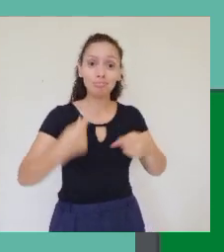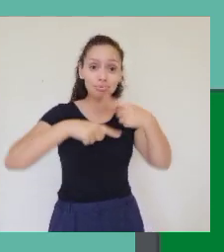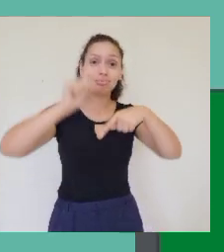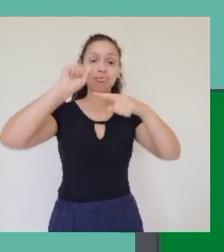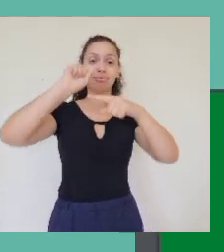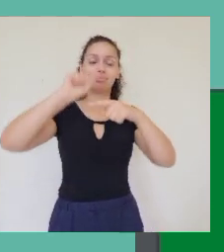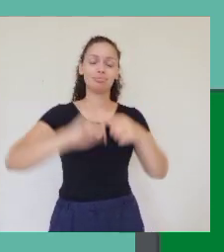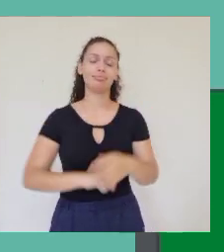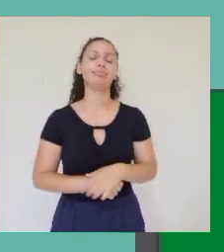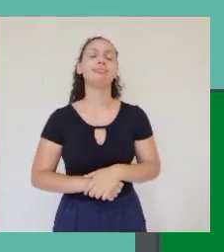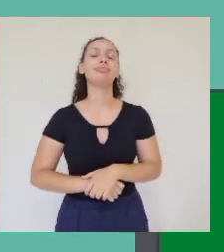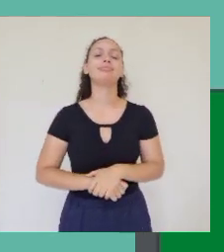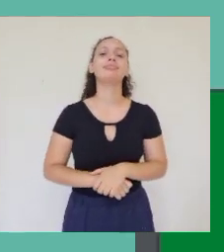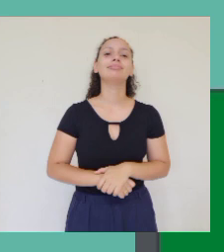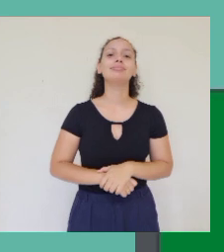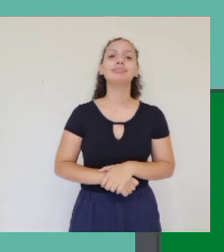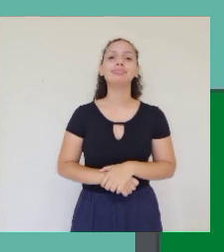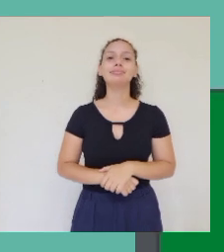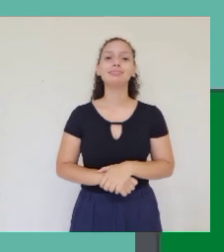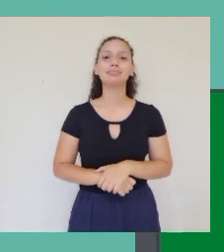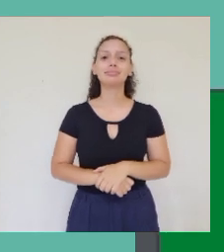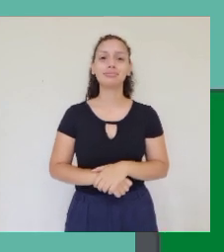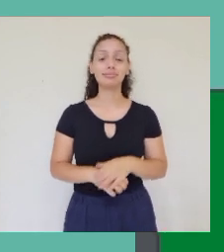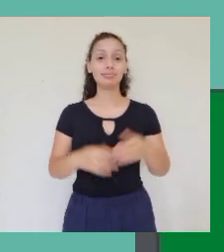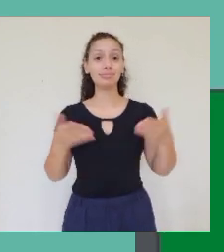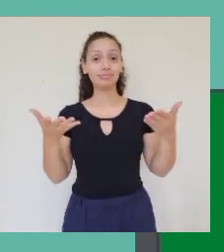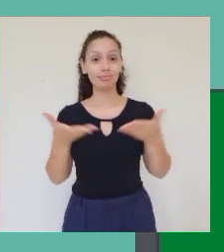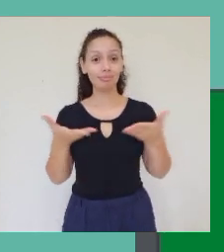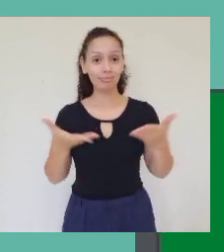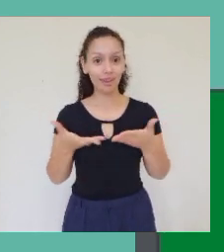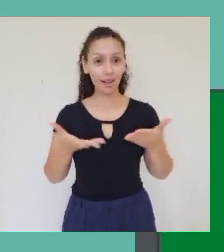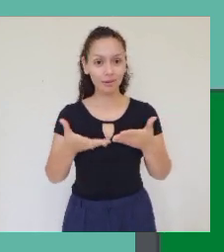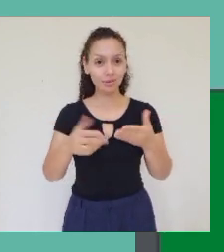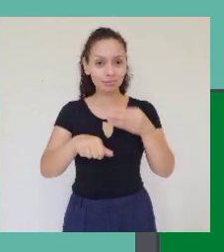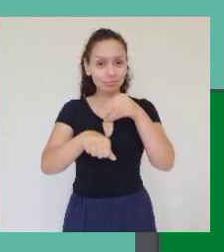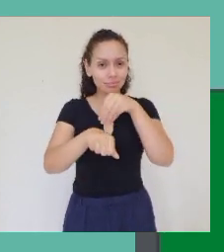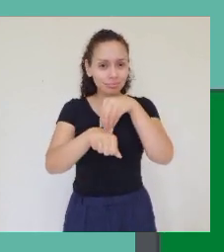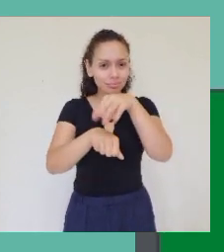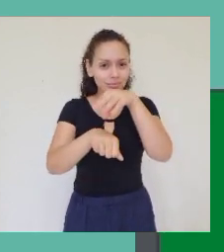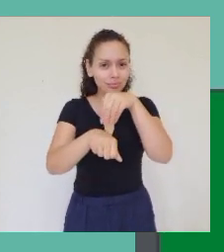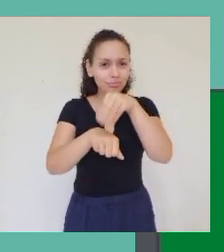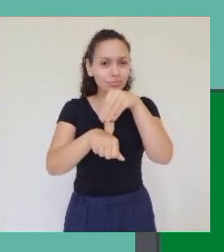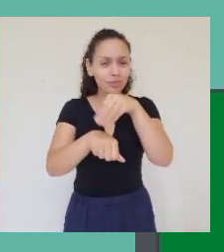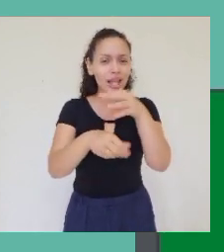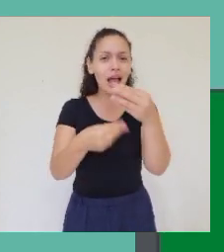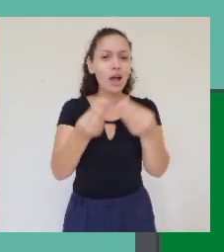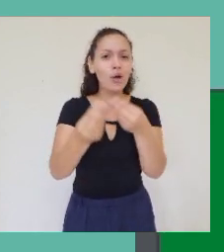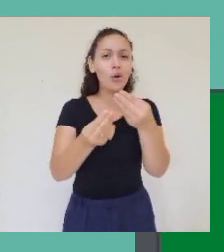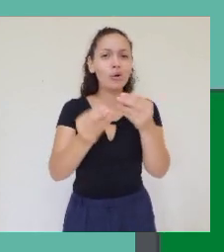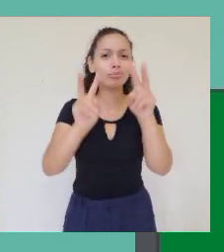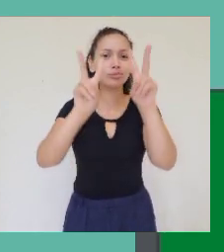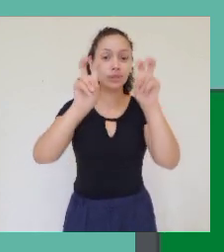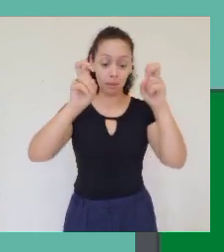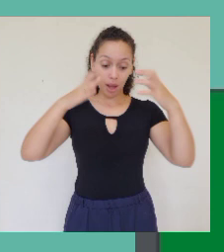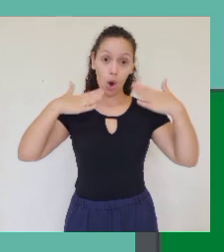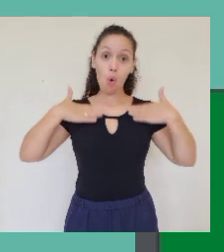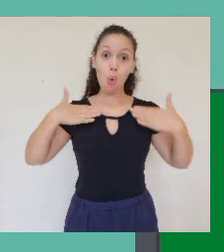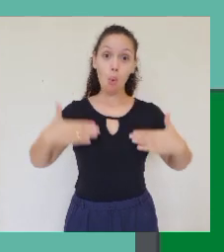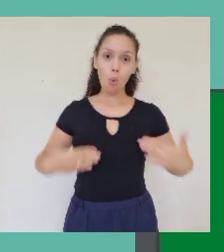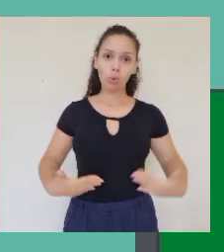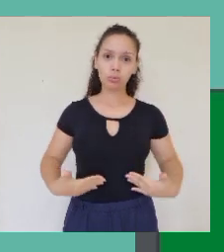Eu trouxe aqui agora para vocês só um pouquinho da anatomia, tá bom? Só para a gente introduzir um pouquinho, eu quero que